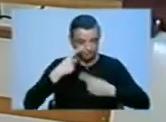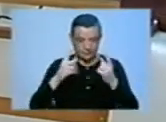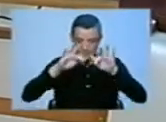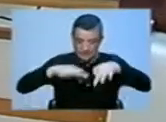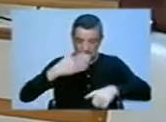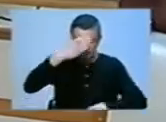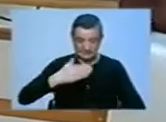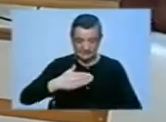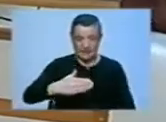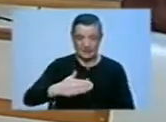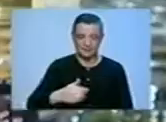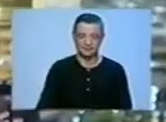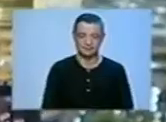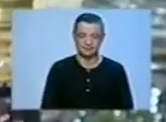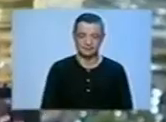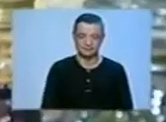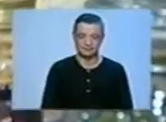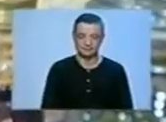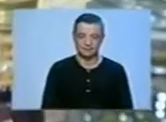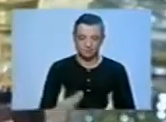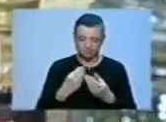semana inteiro